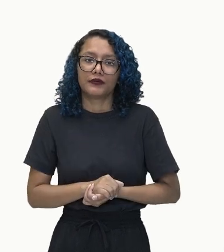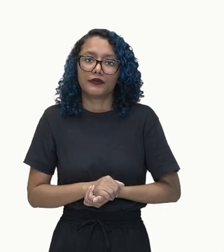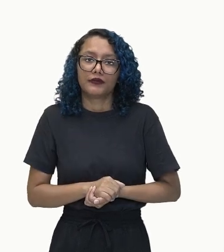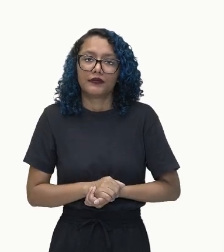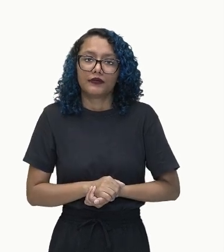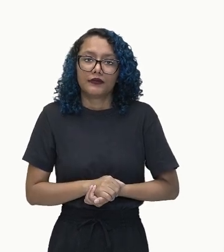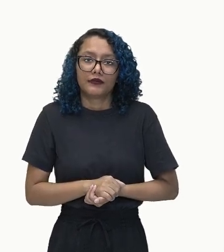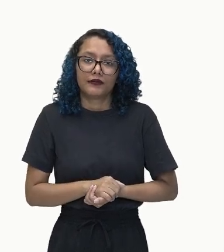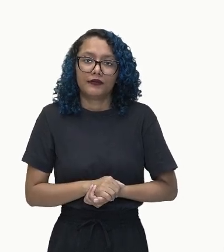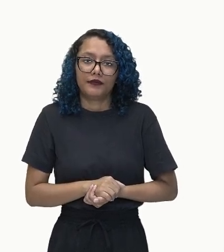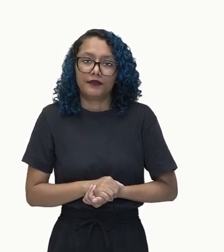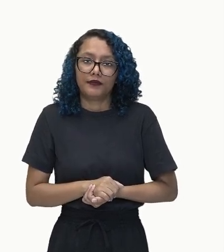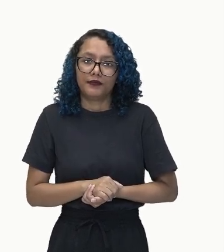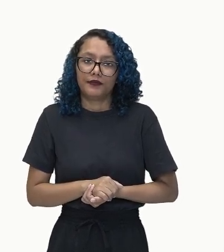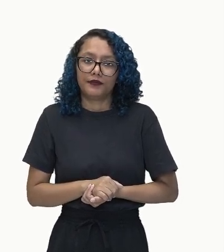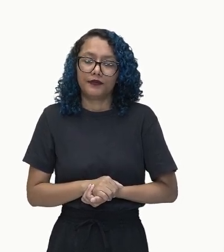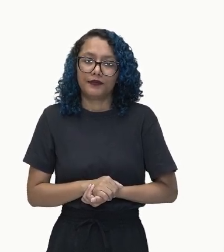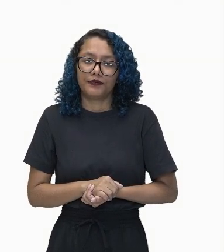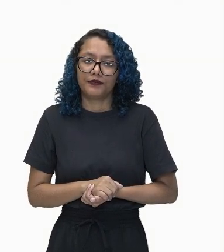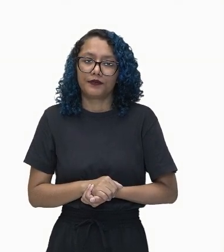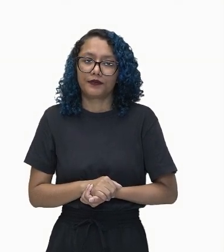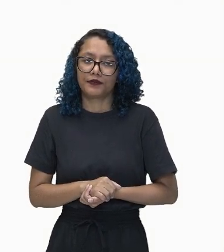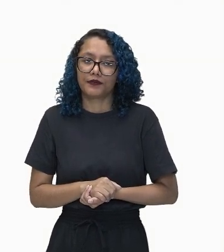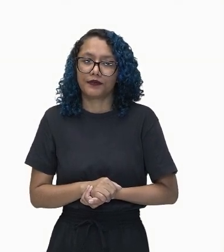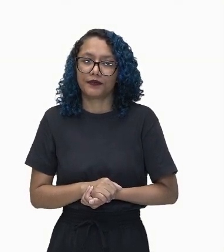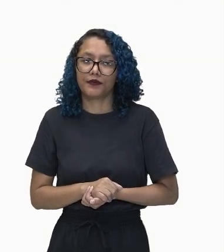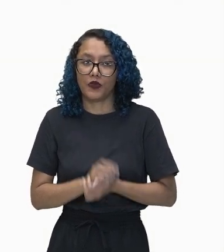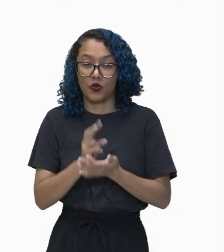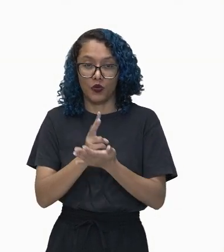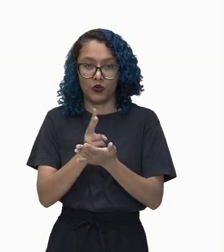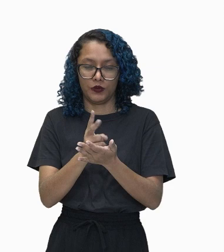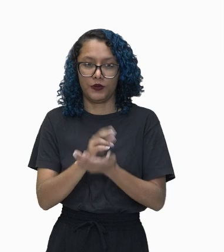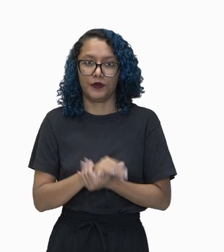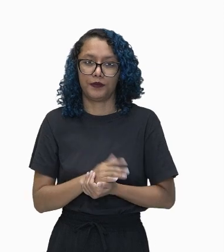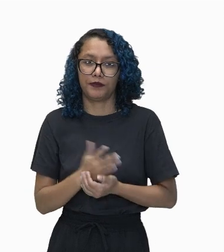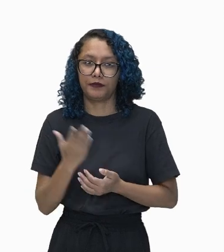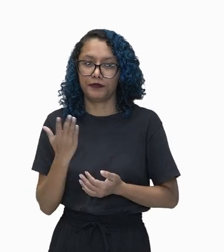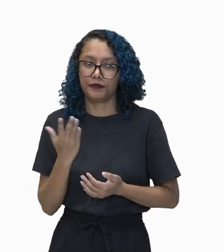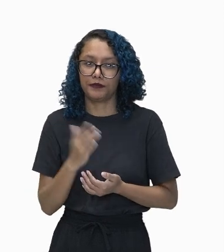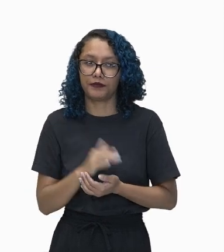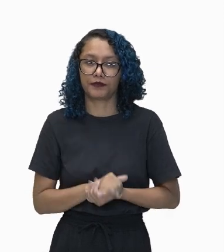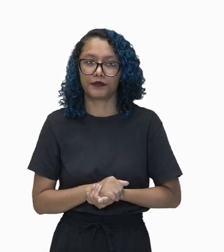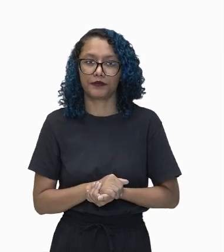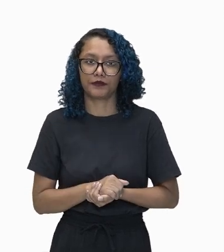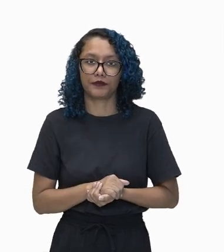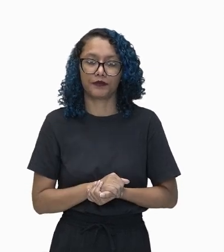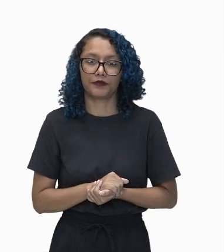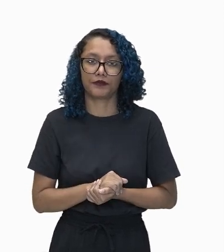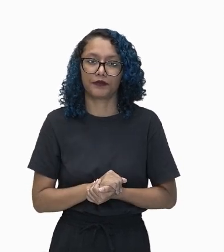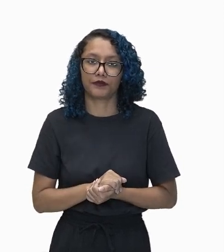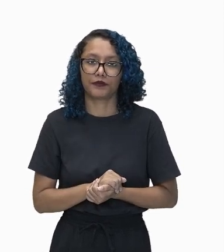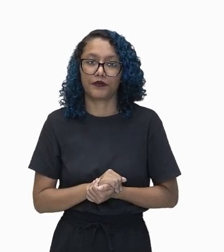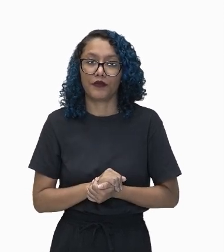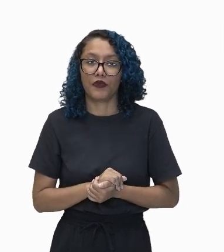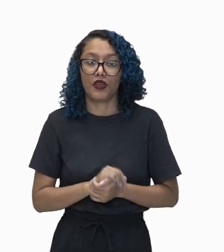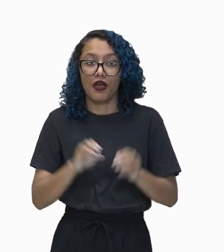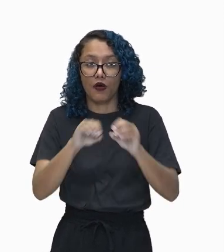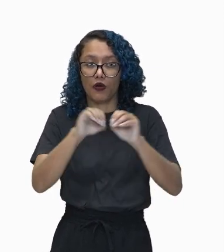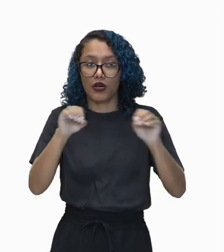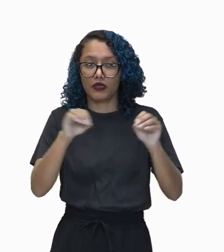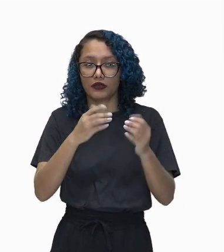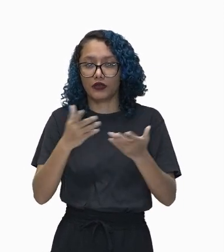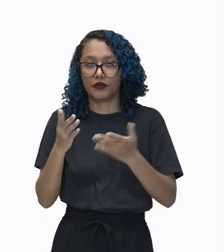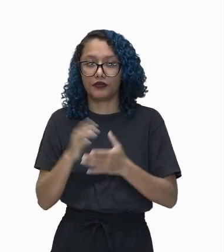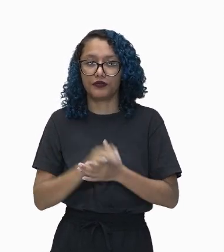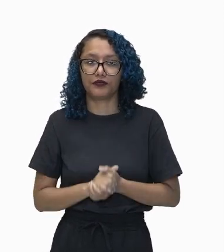observe aí, ainda falando sobre as características do sujeito, temos aí a grande diferença,